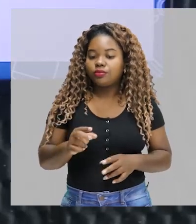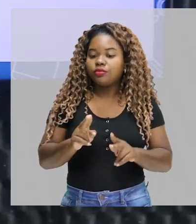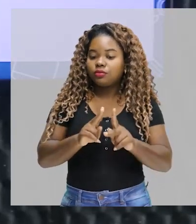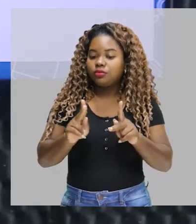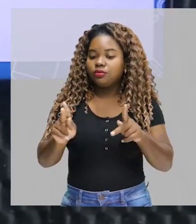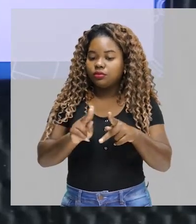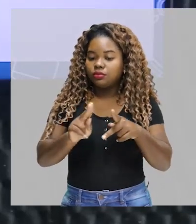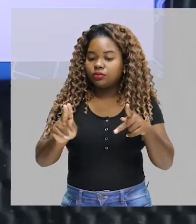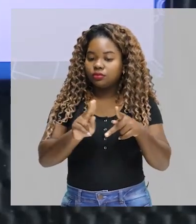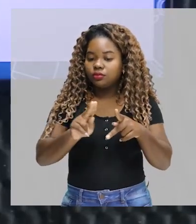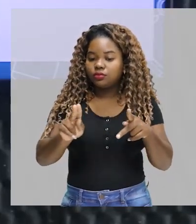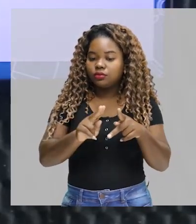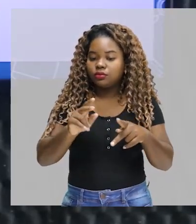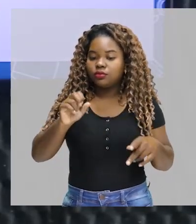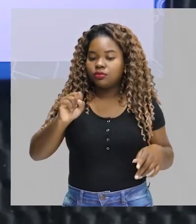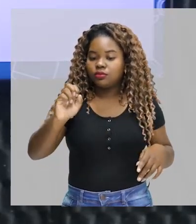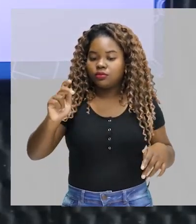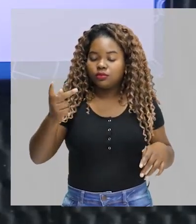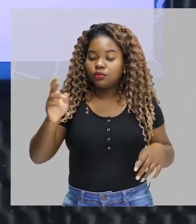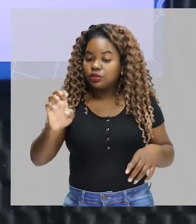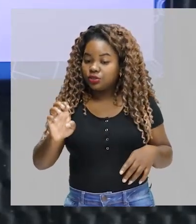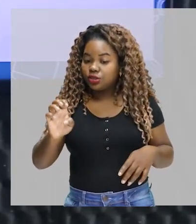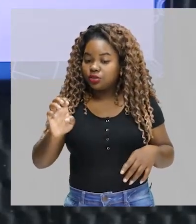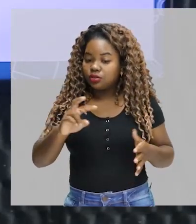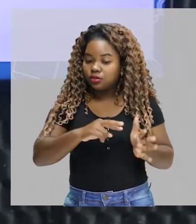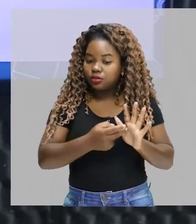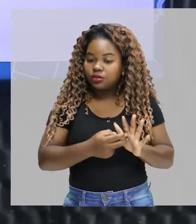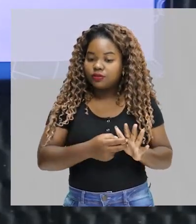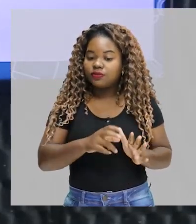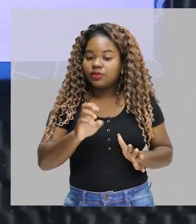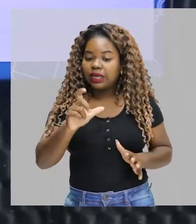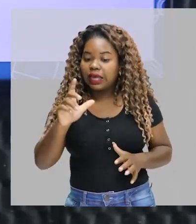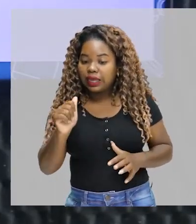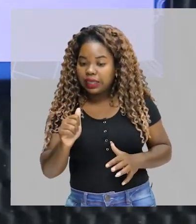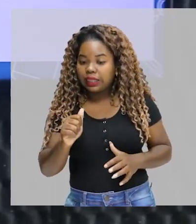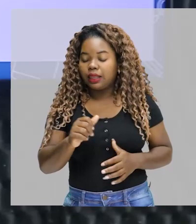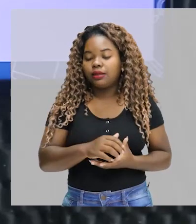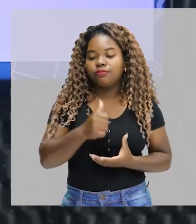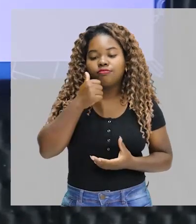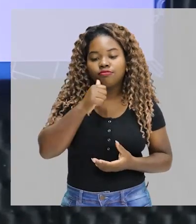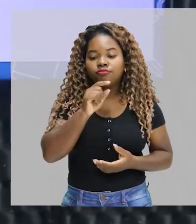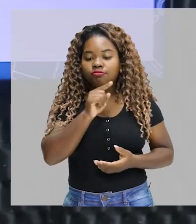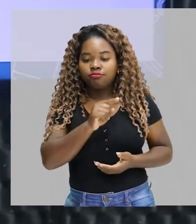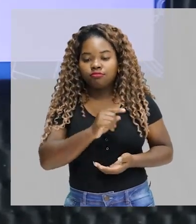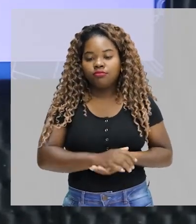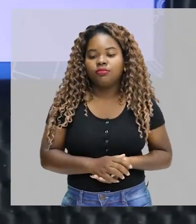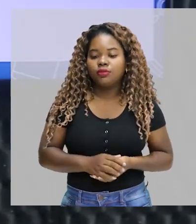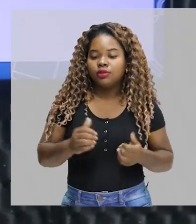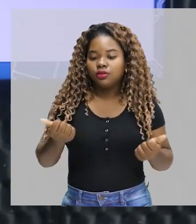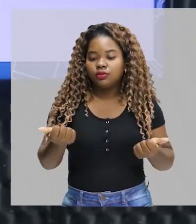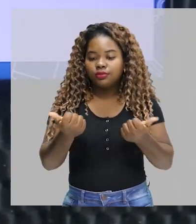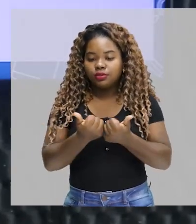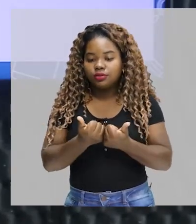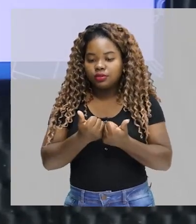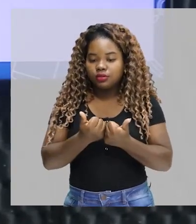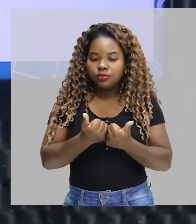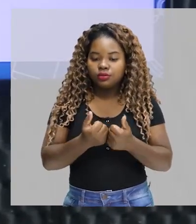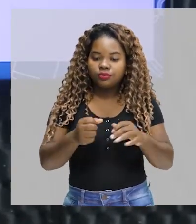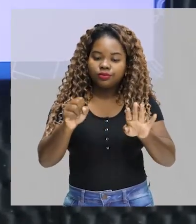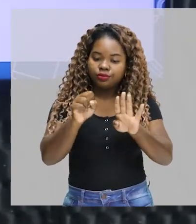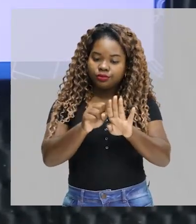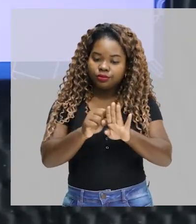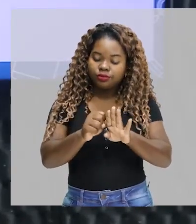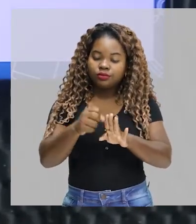she, que é o pronome ela, que substitui o substantivo ou o grupo nominal